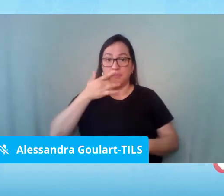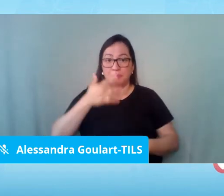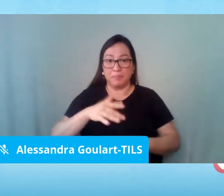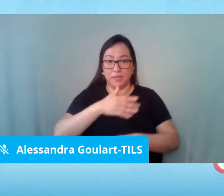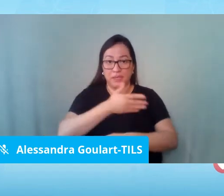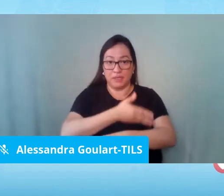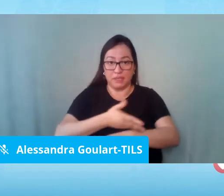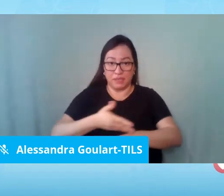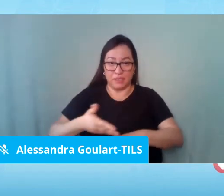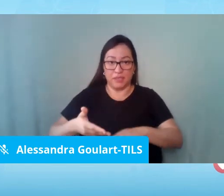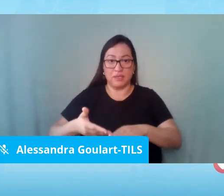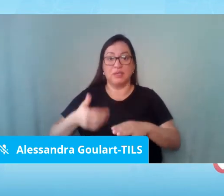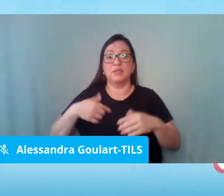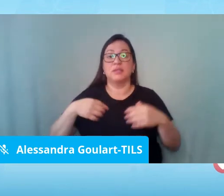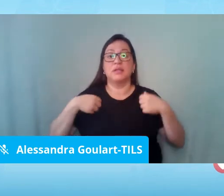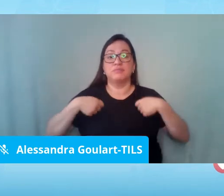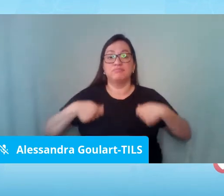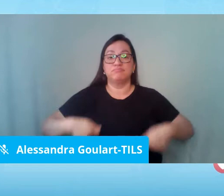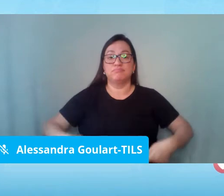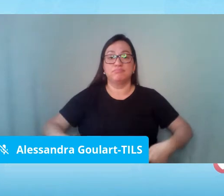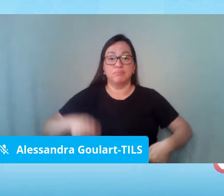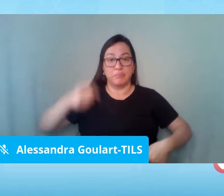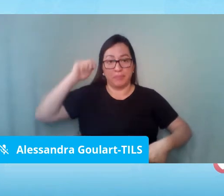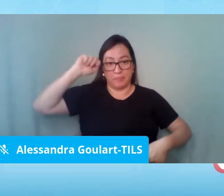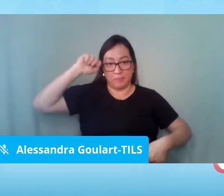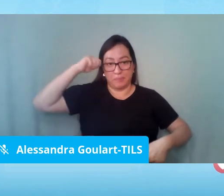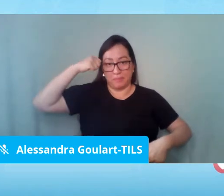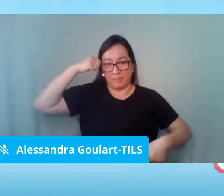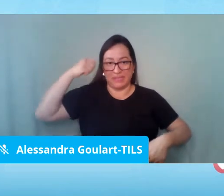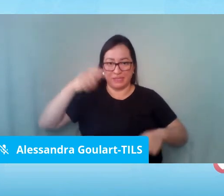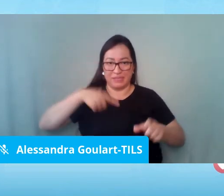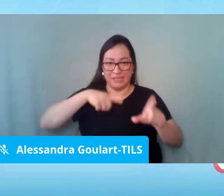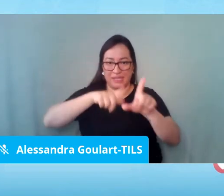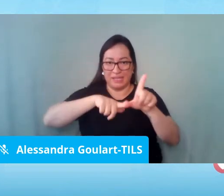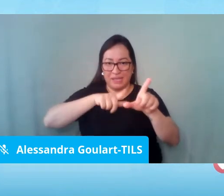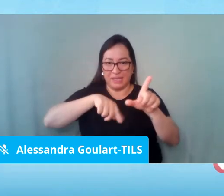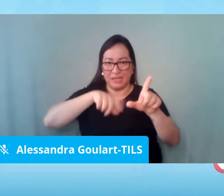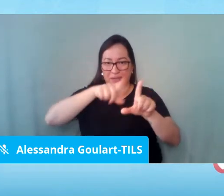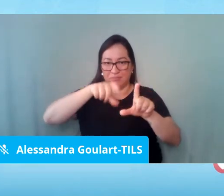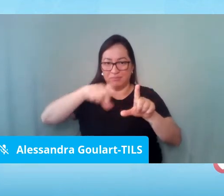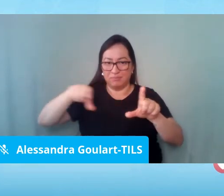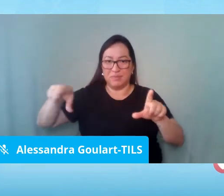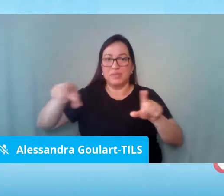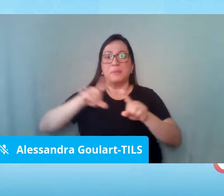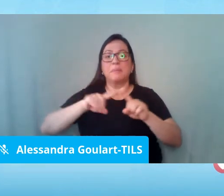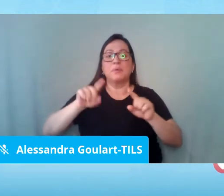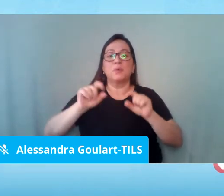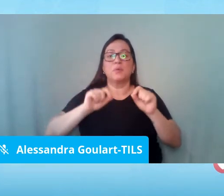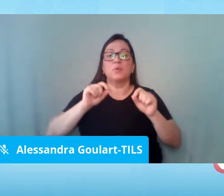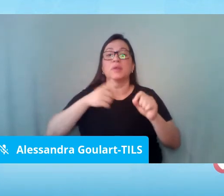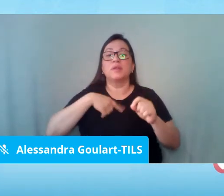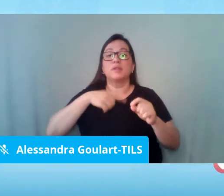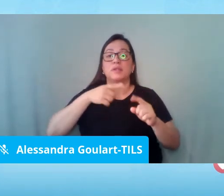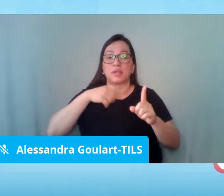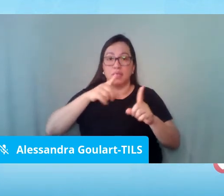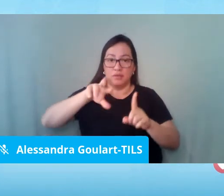vestindo hoje uma camiseta preta que não dá para ver muito bem, mas é uma camiseta que tem o laço da